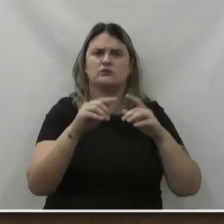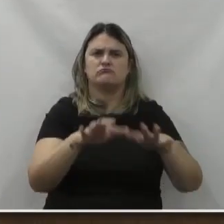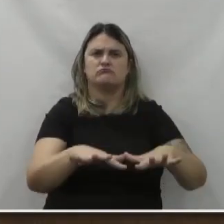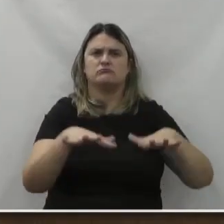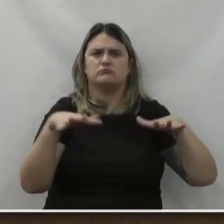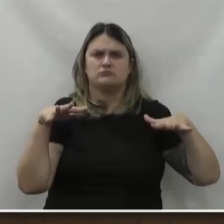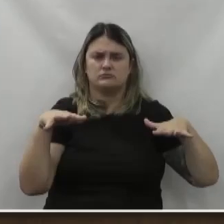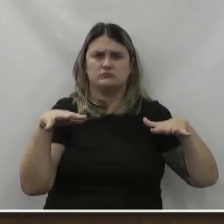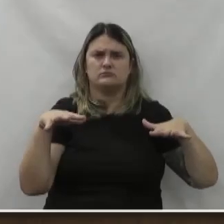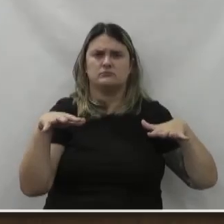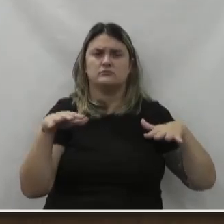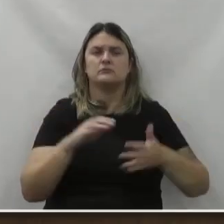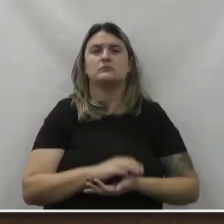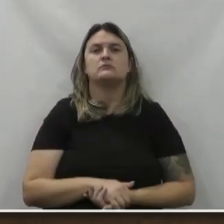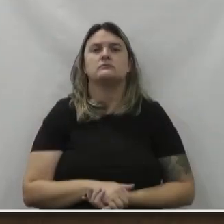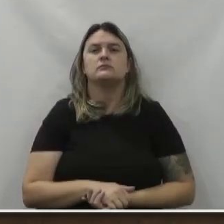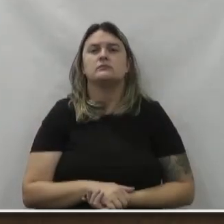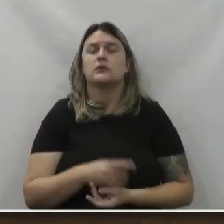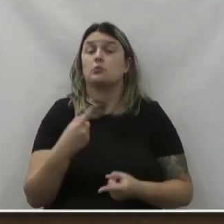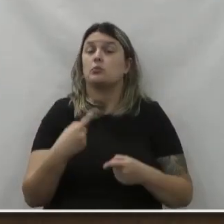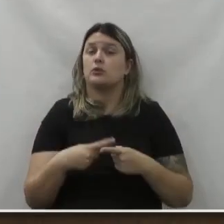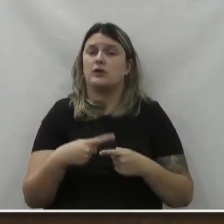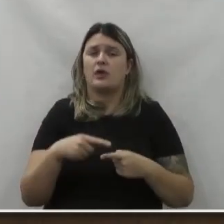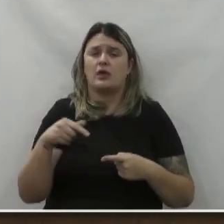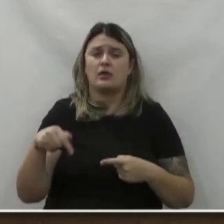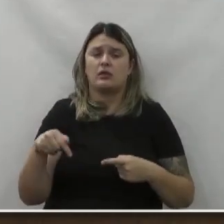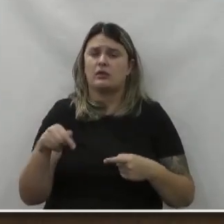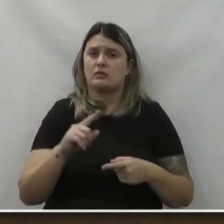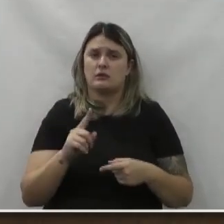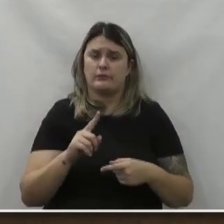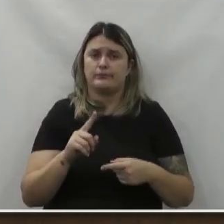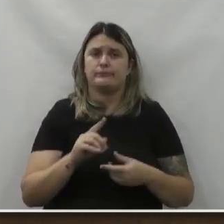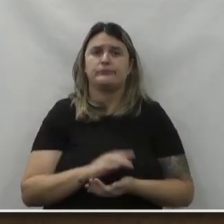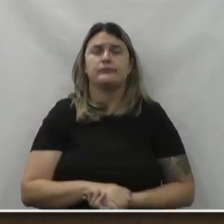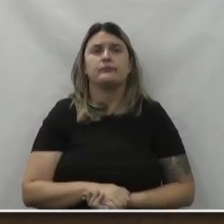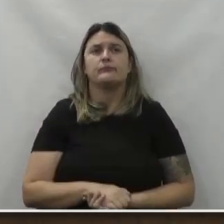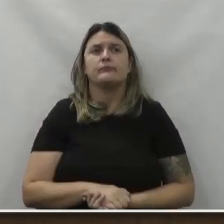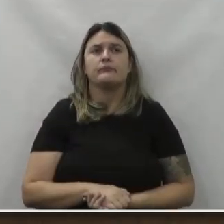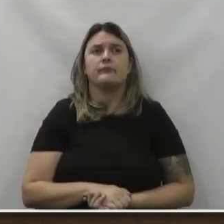que saia dessa casa. Por quê? Recebi um